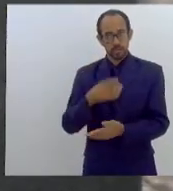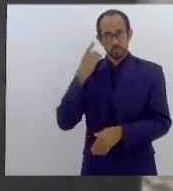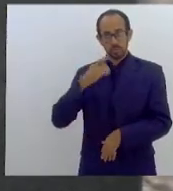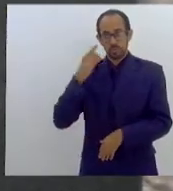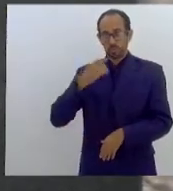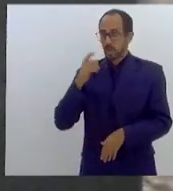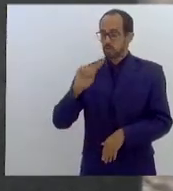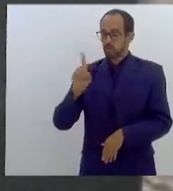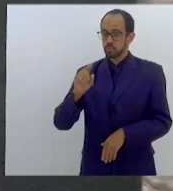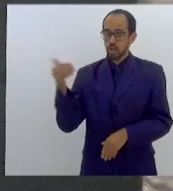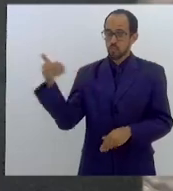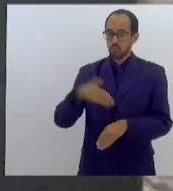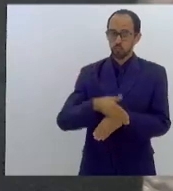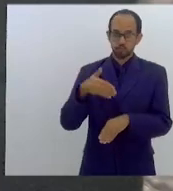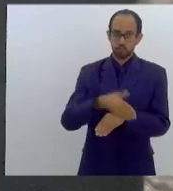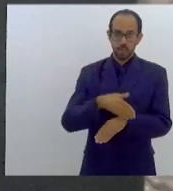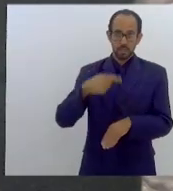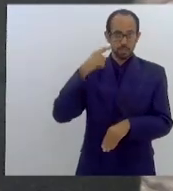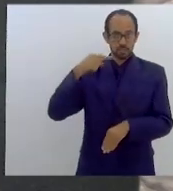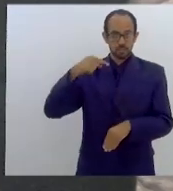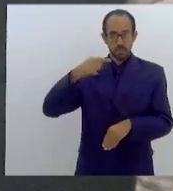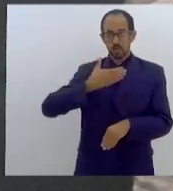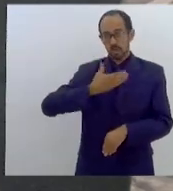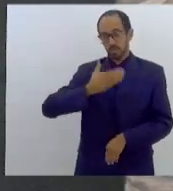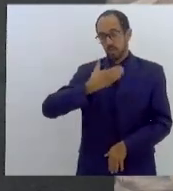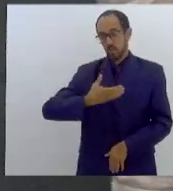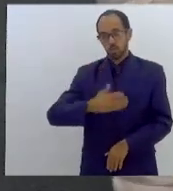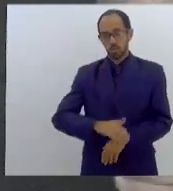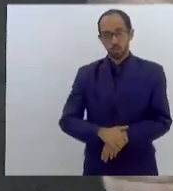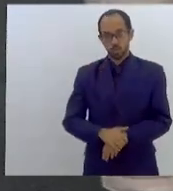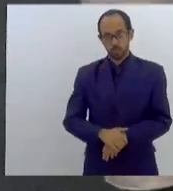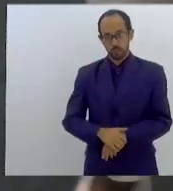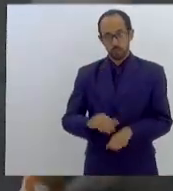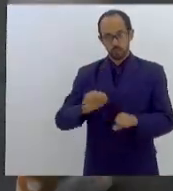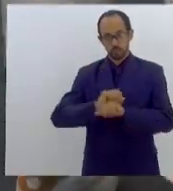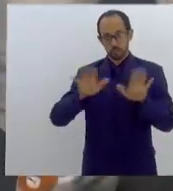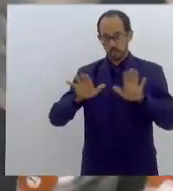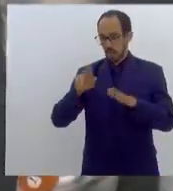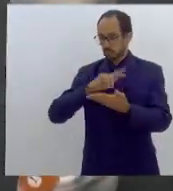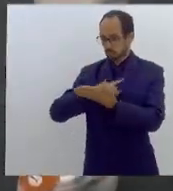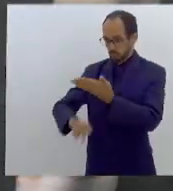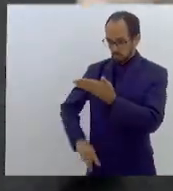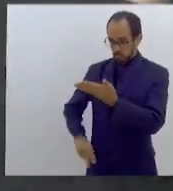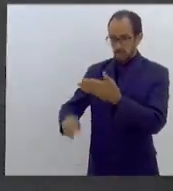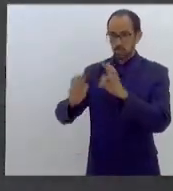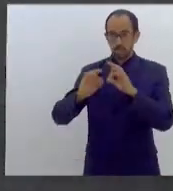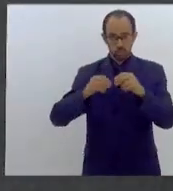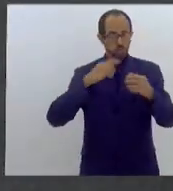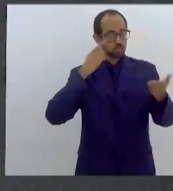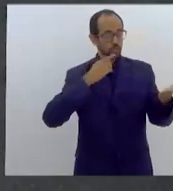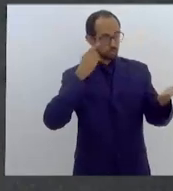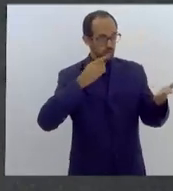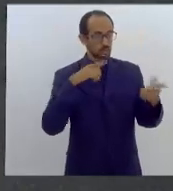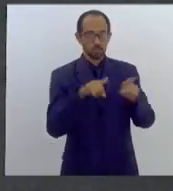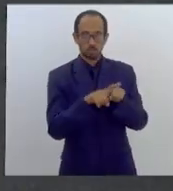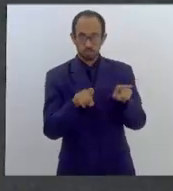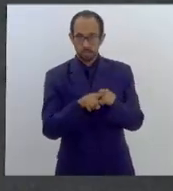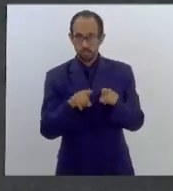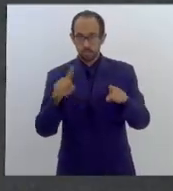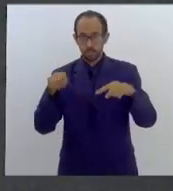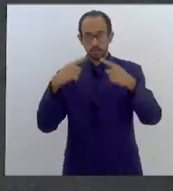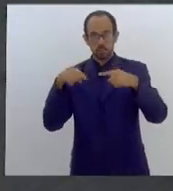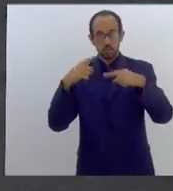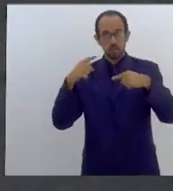diminui na semana do Natal. Então, eu quero que deixe bem claro isso ao presidente e a todos os parlamentares, para depois as galerias